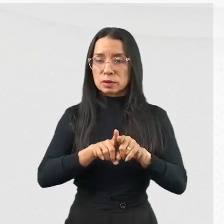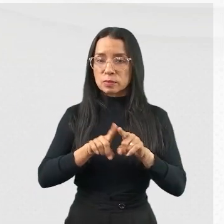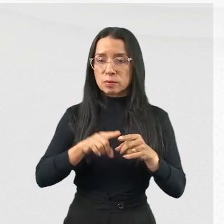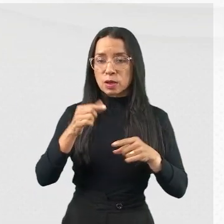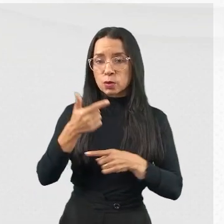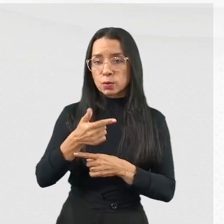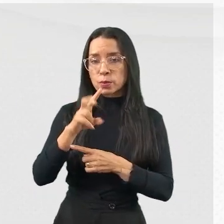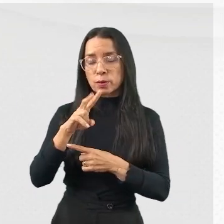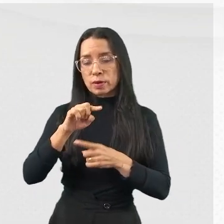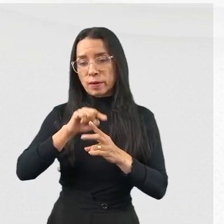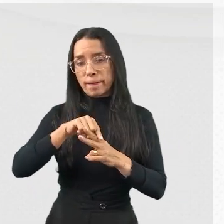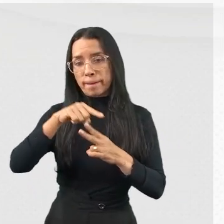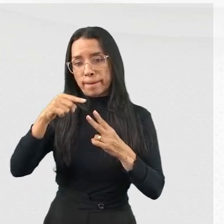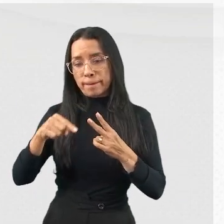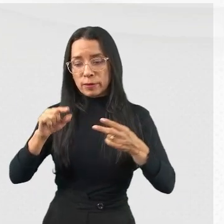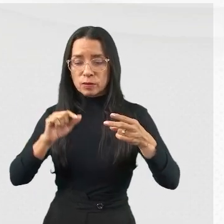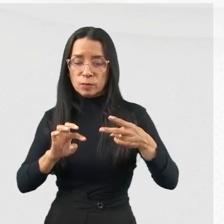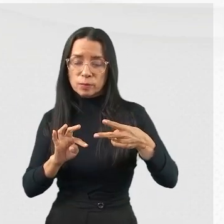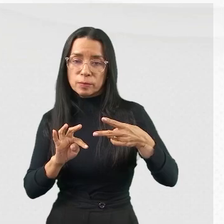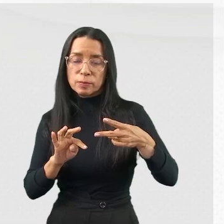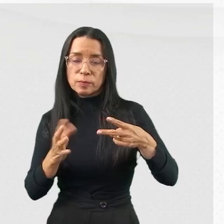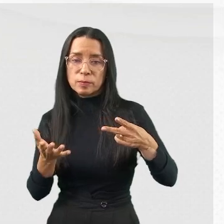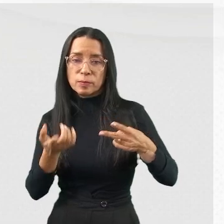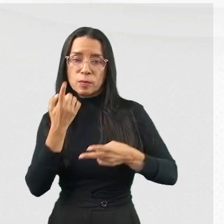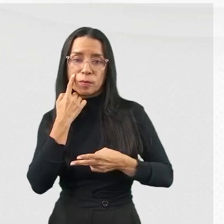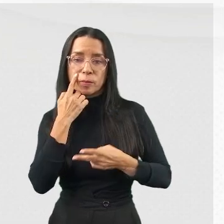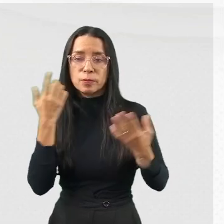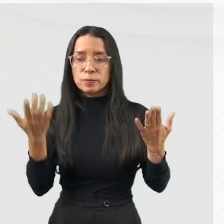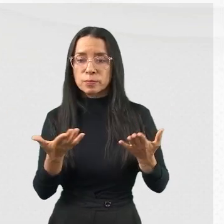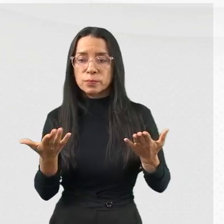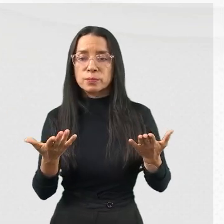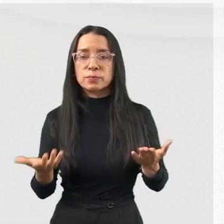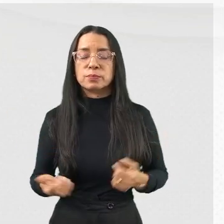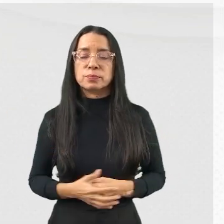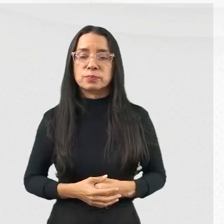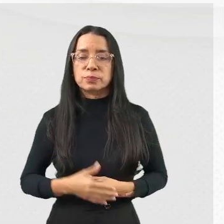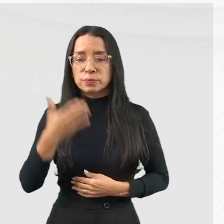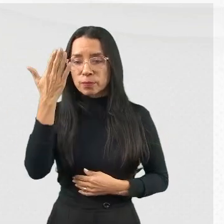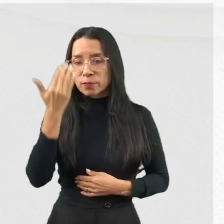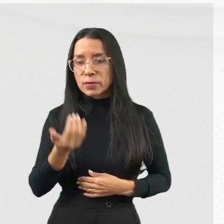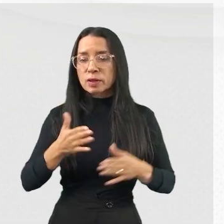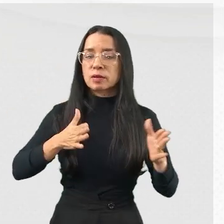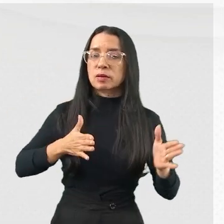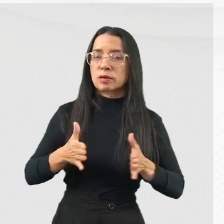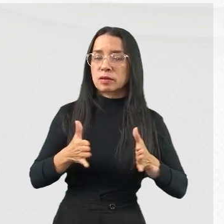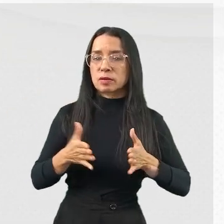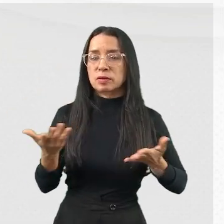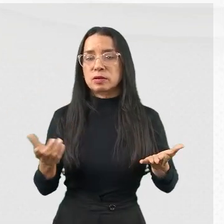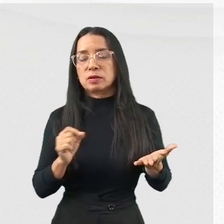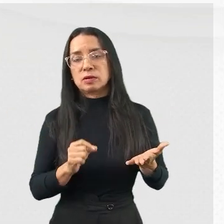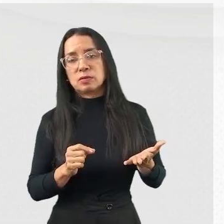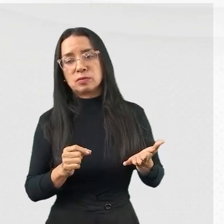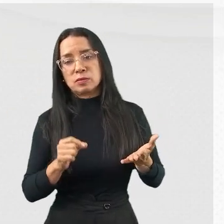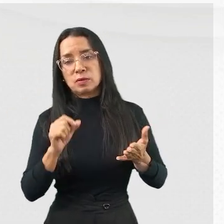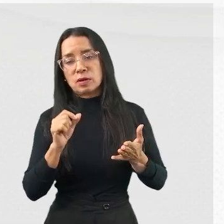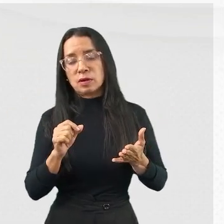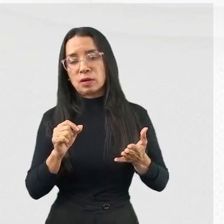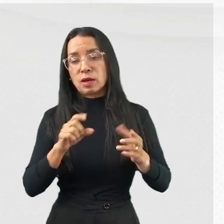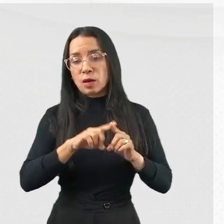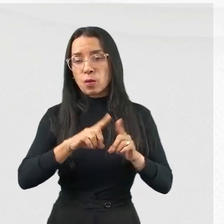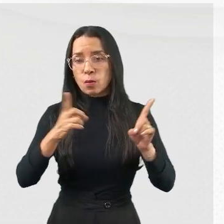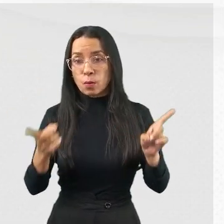sobre t. Mas, vamos ver aqui o negócio. A gente sabe que período é o inverso da